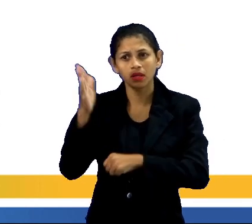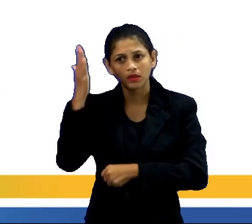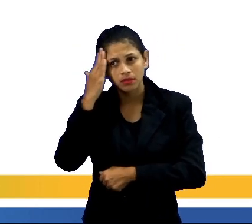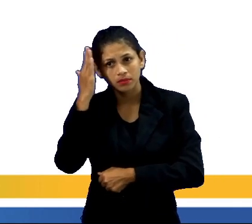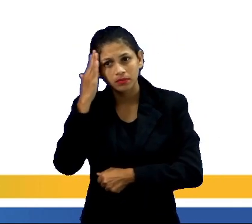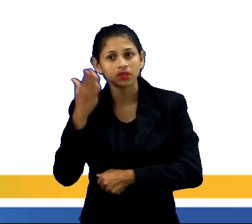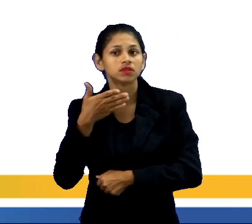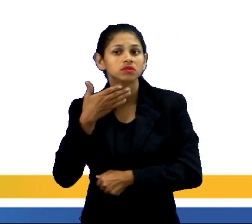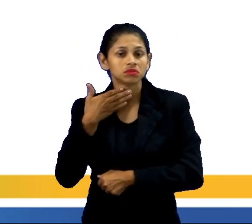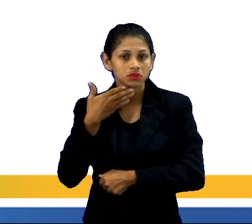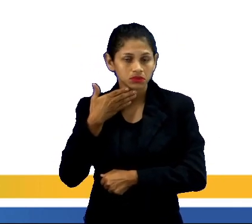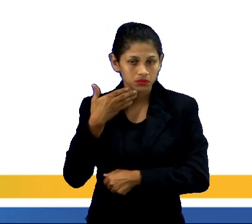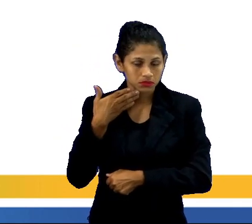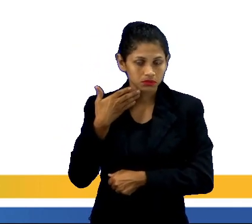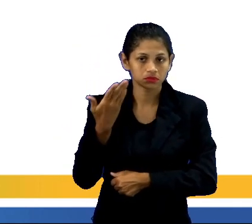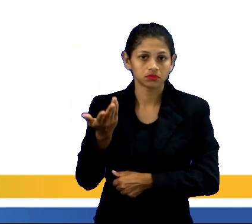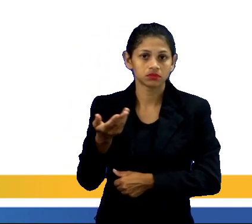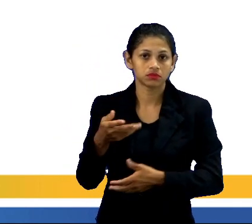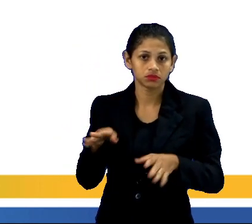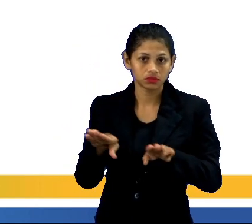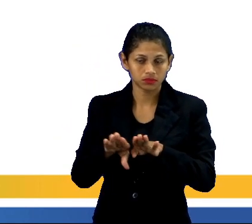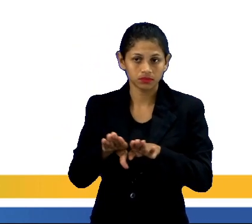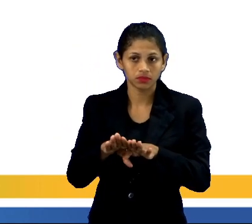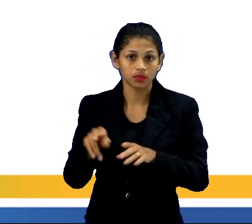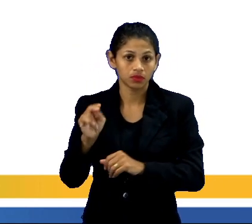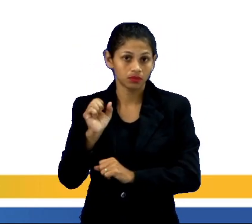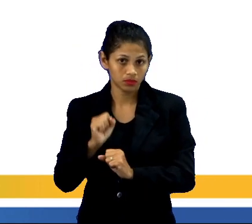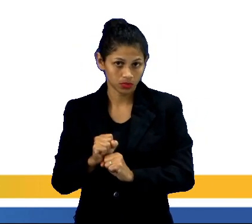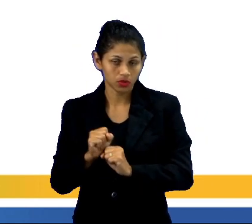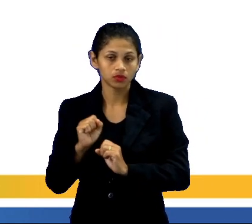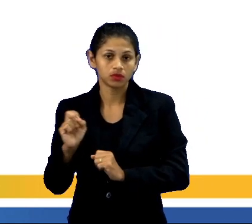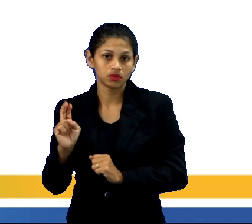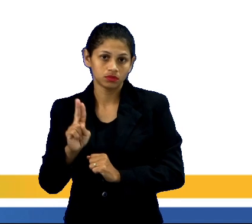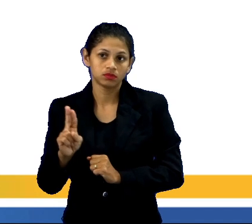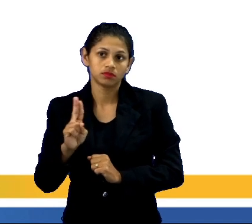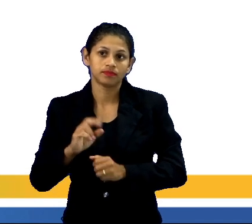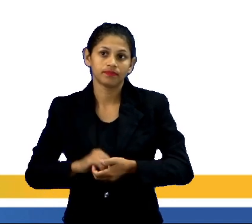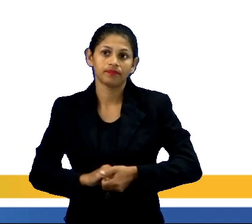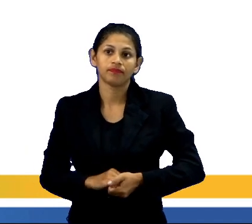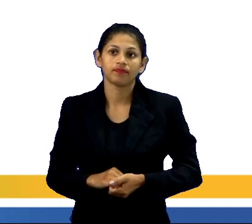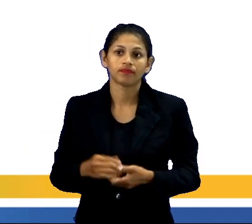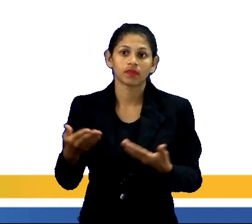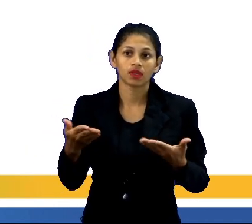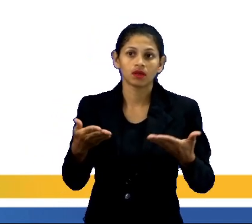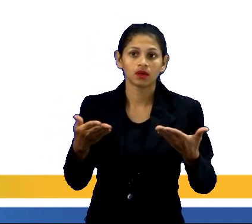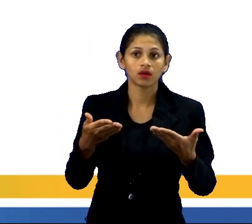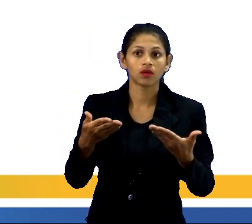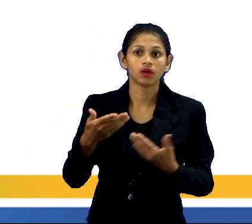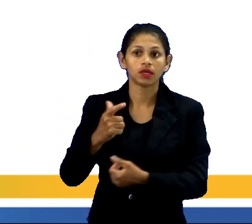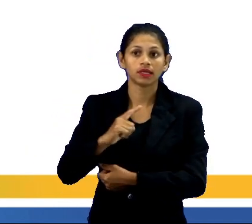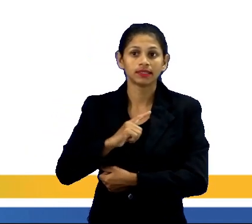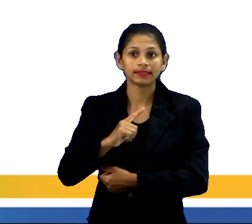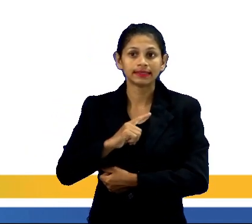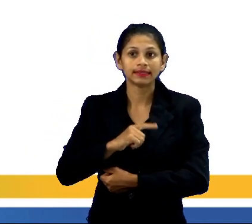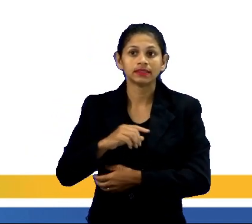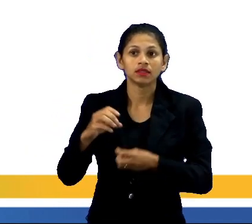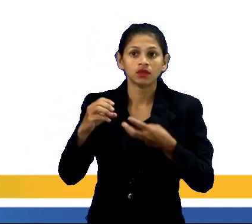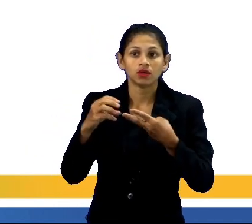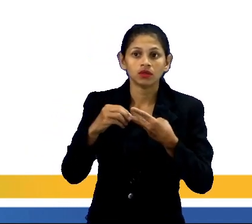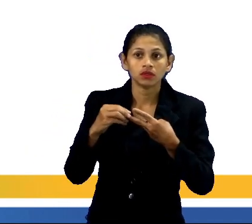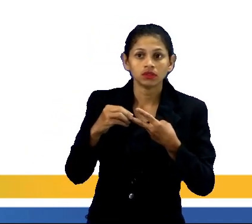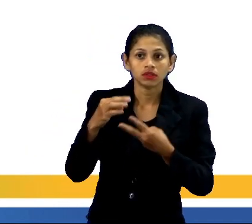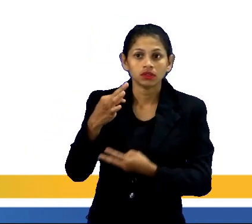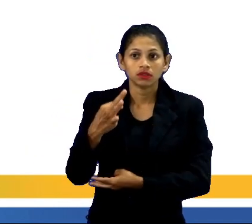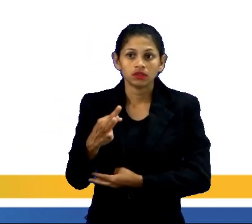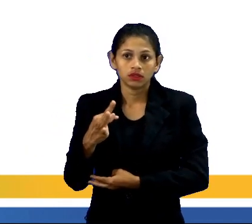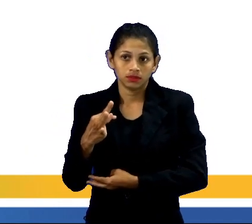Hodgkin. Então, aqui, ó, a gente tem um exemplo, né? Então, a gente tem a célula T, que é uma célula ali do nosso sistema imune.